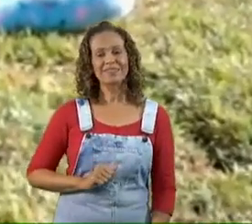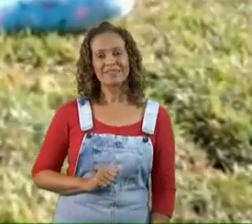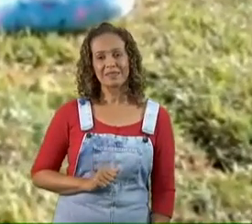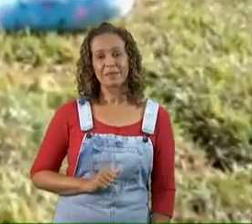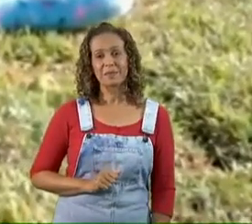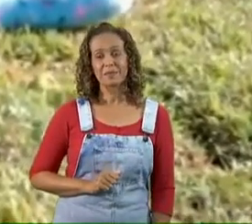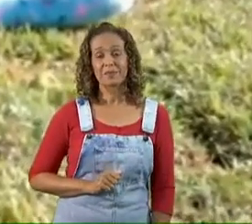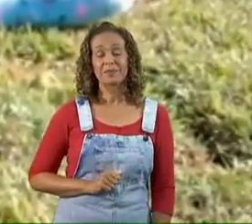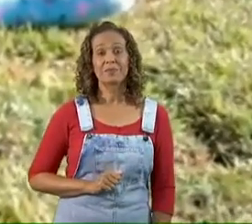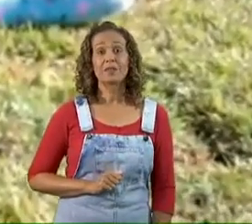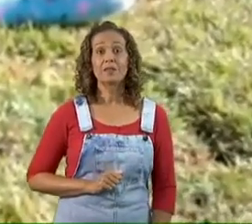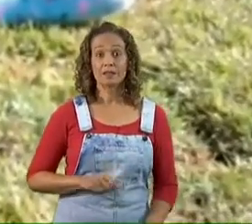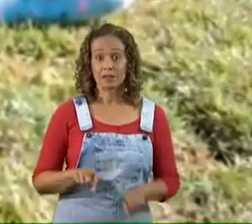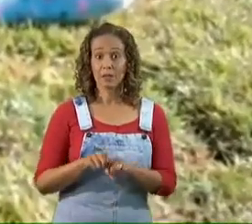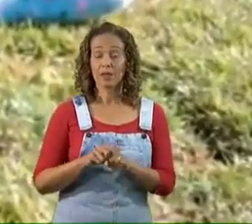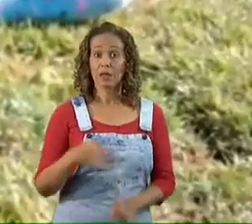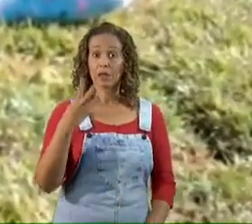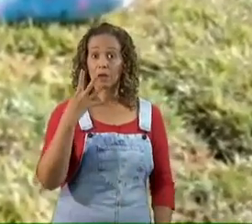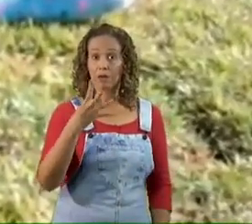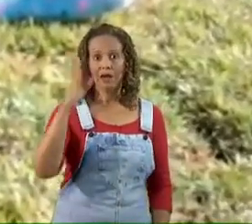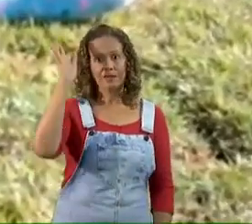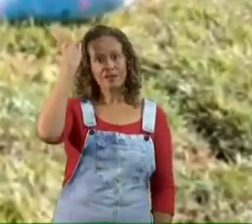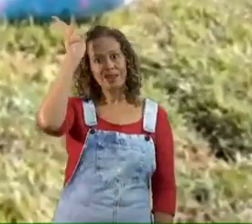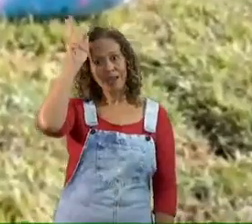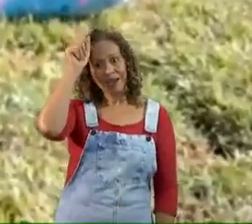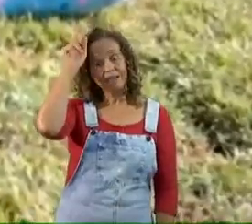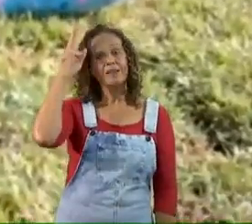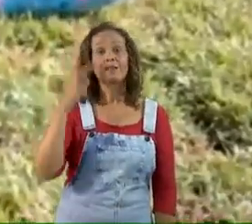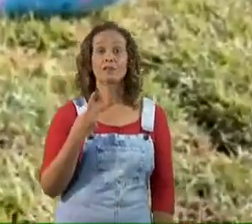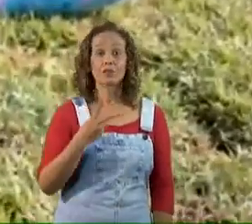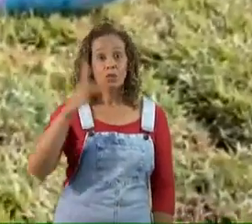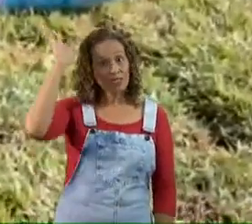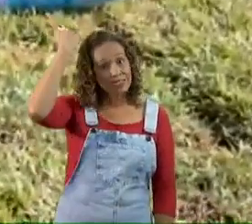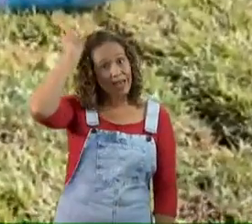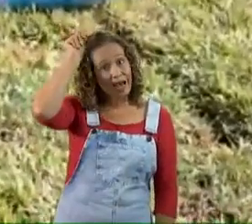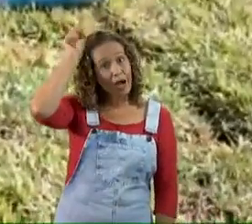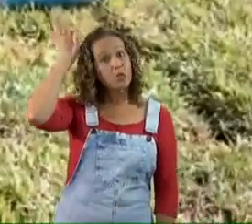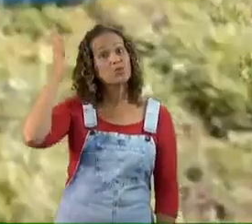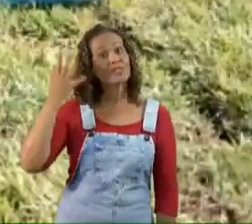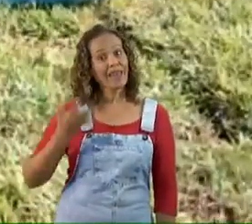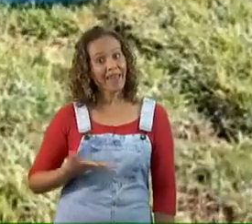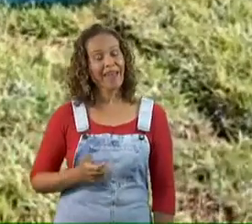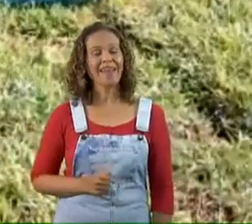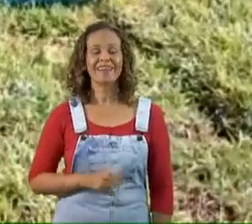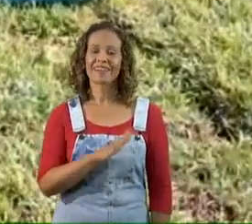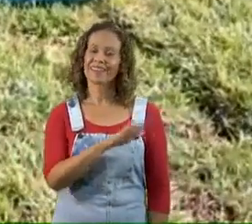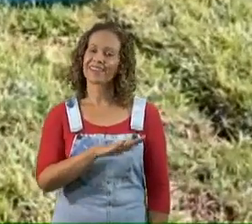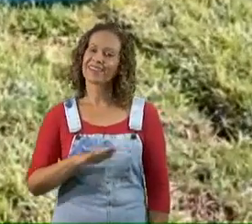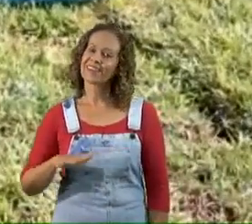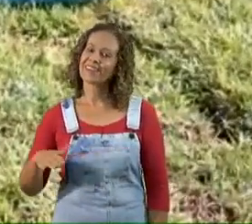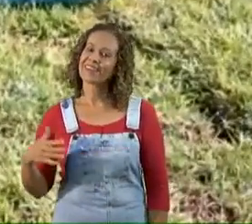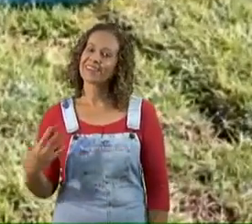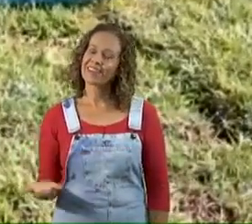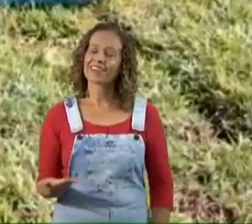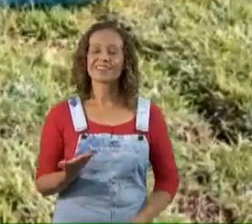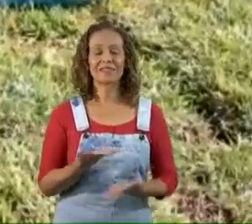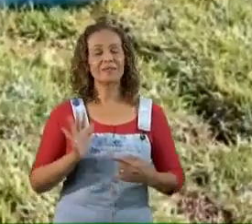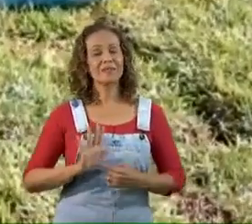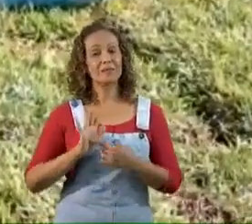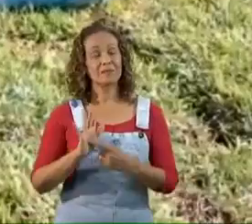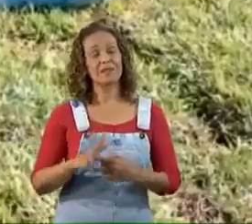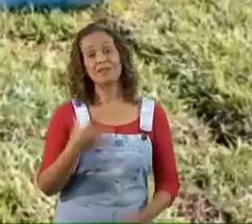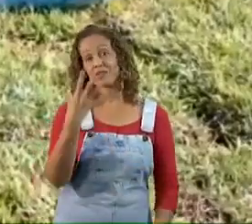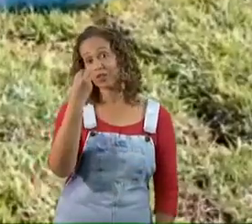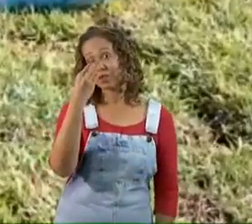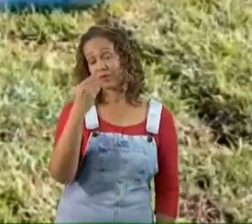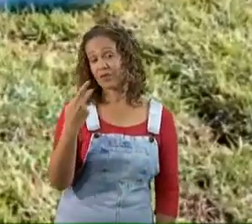E mais quatro galinhas. Uma quatro galinhas e dois galos. Crianças, tem um desafio para vocês. Tira uma foto só